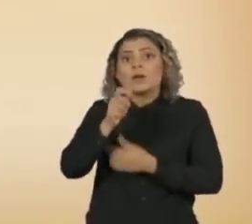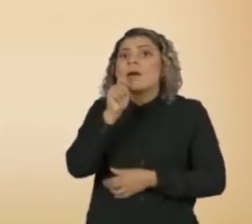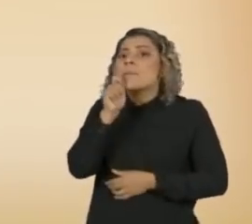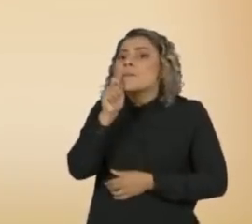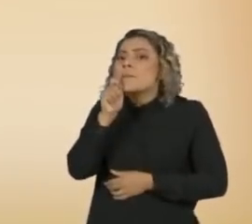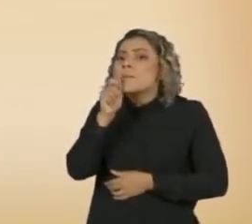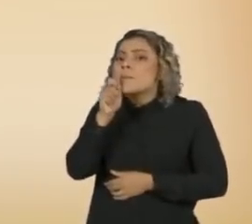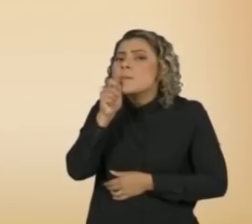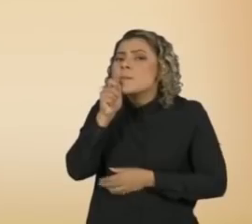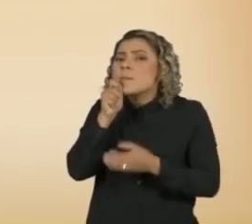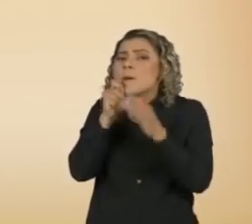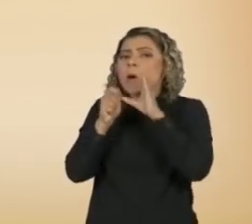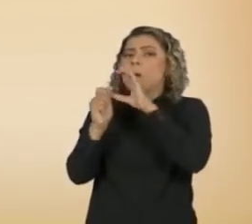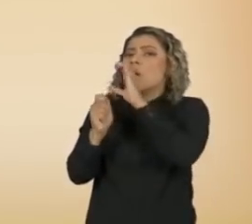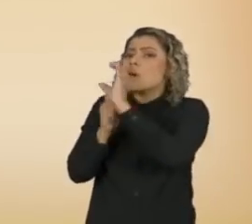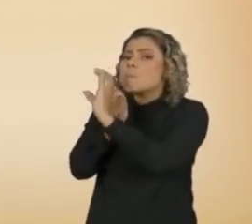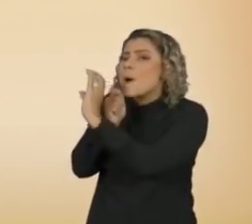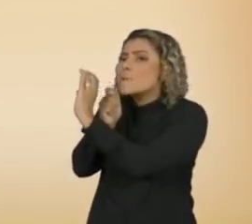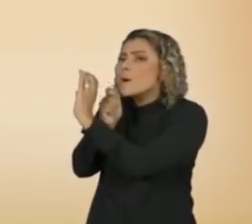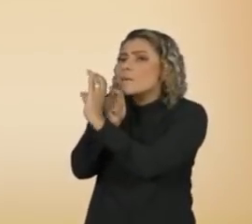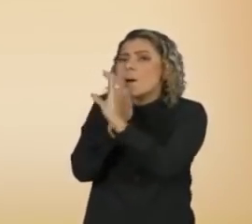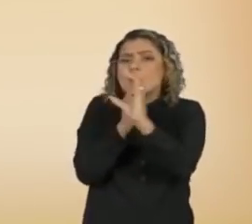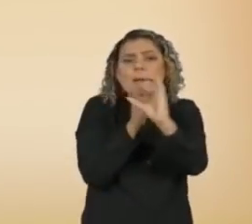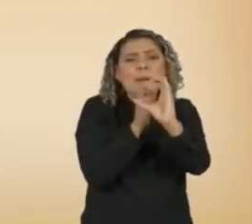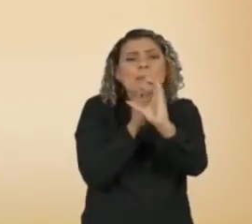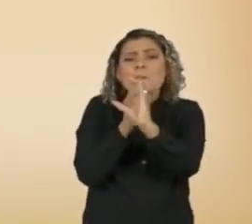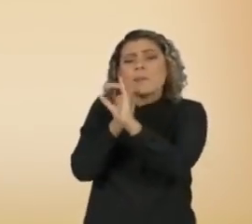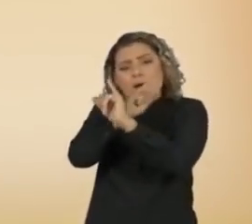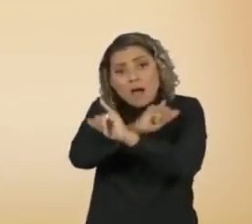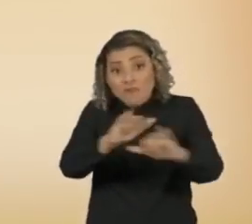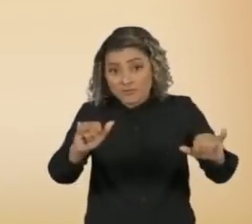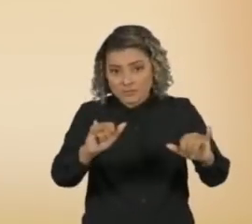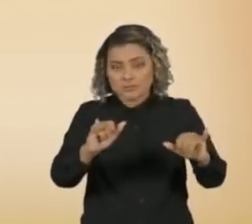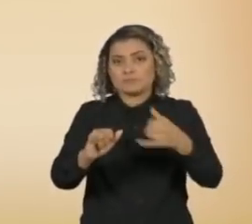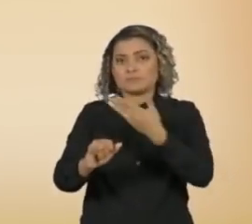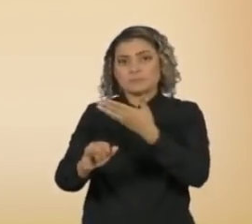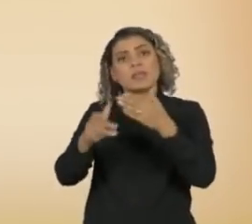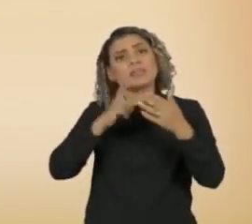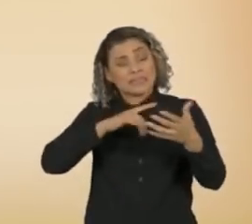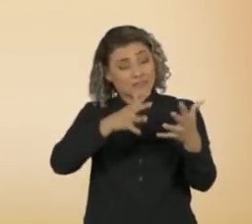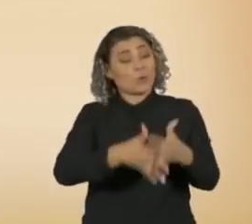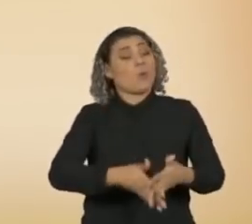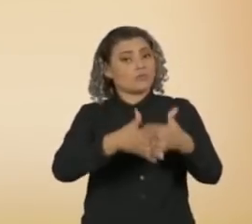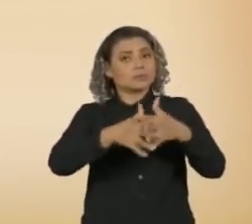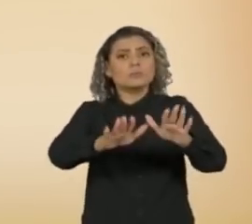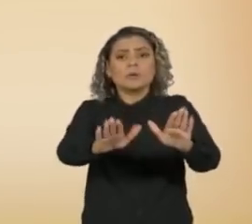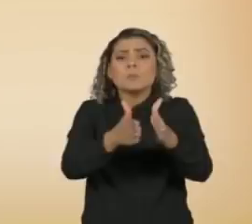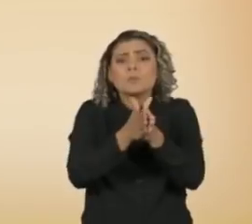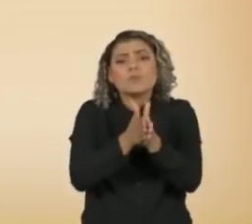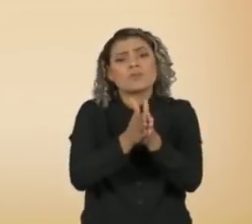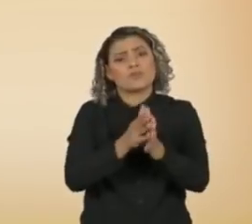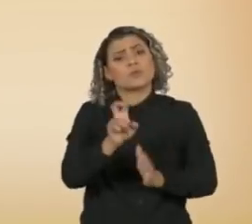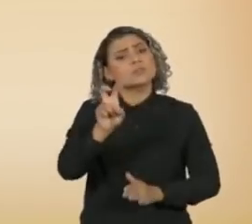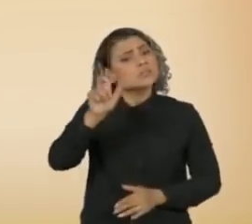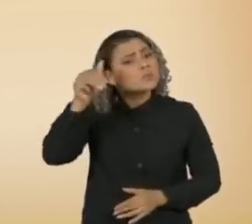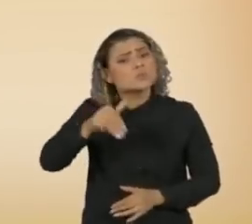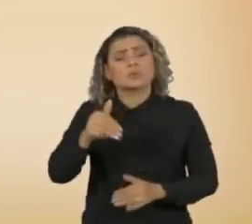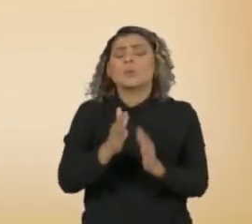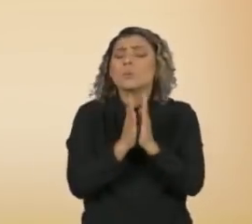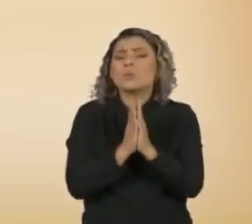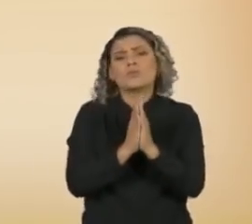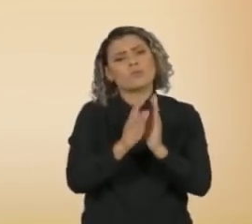megafone para dar um recado aos manifestantes. Houve muita confusão. Vocês têm 5